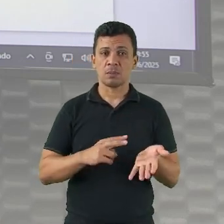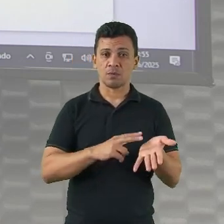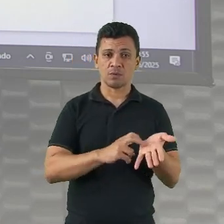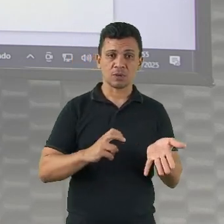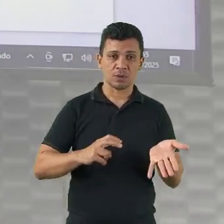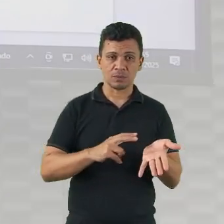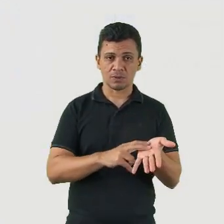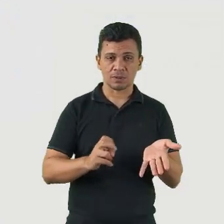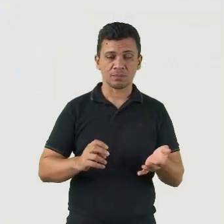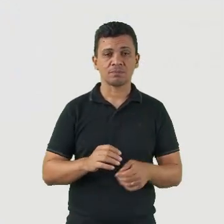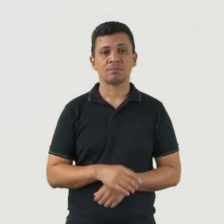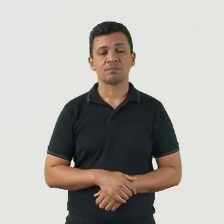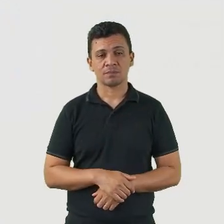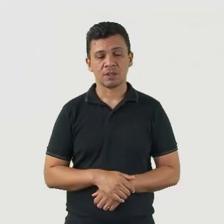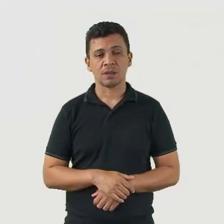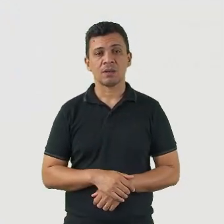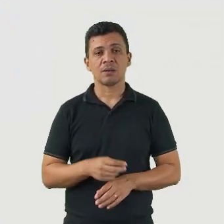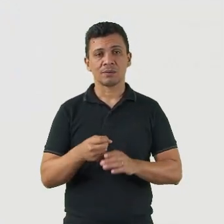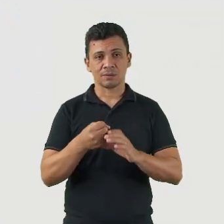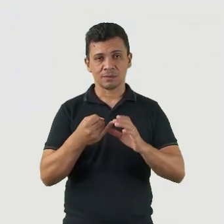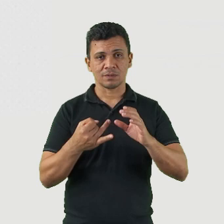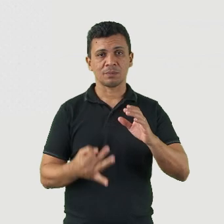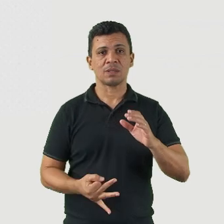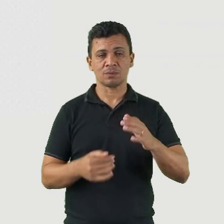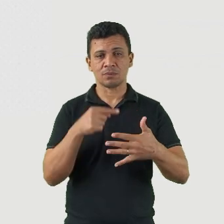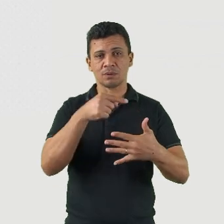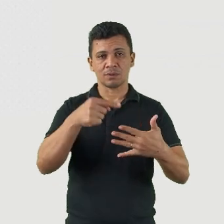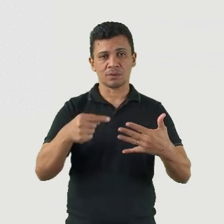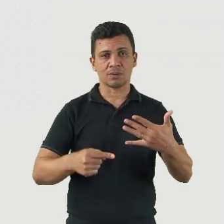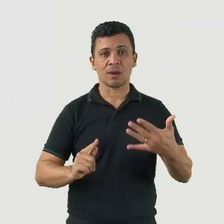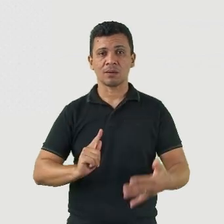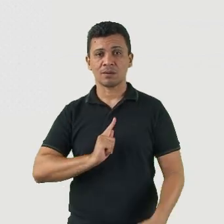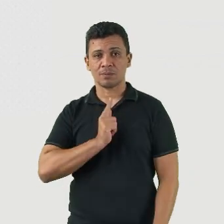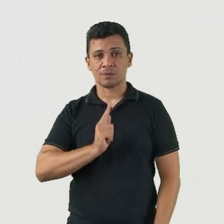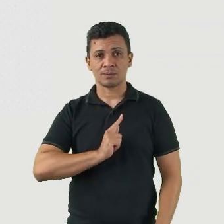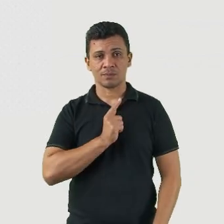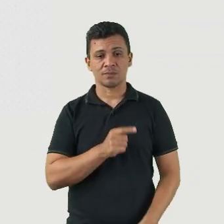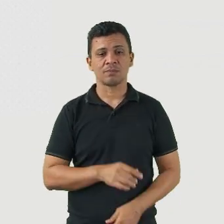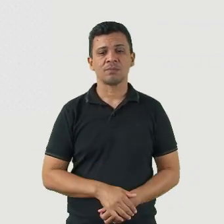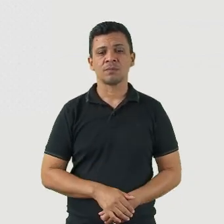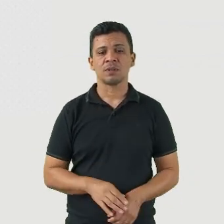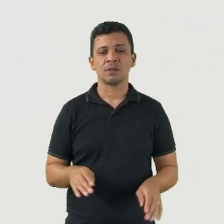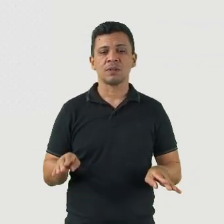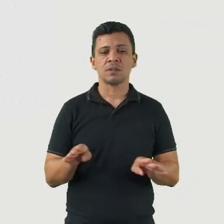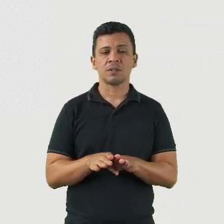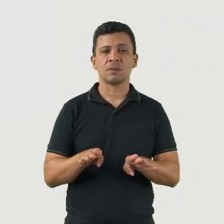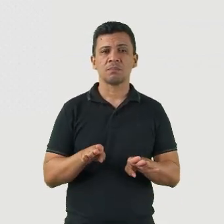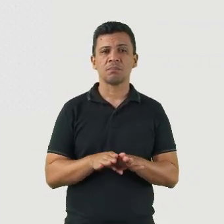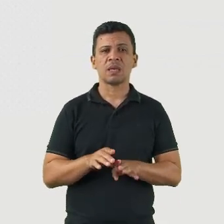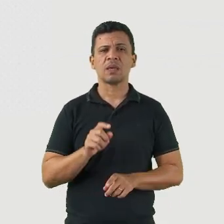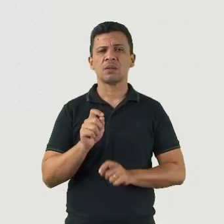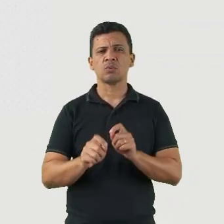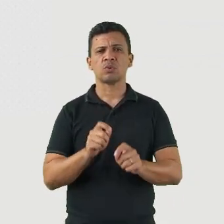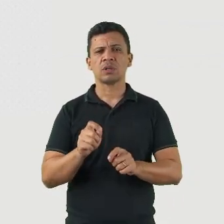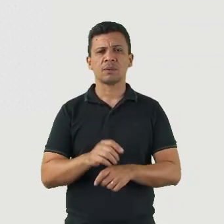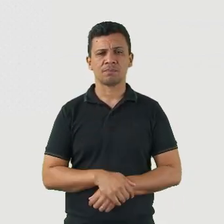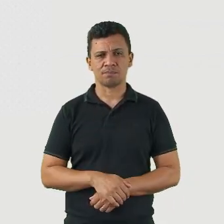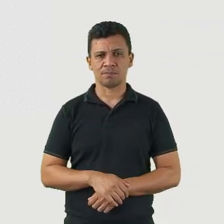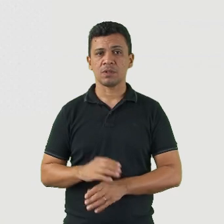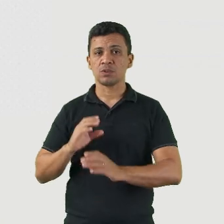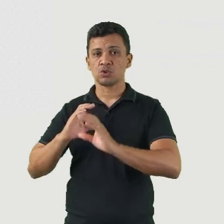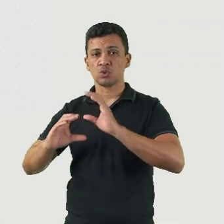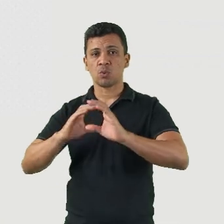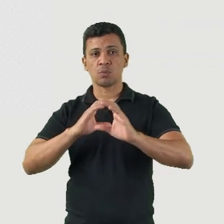vocabulário, tratamos de elementos gramaticais e trouxemos também um pouquinho de